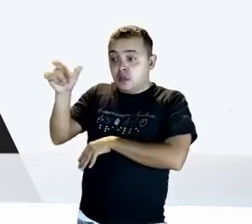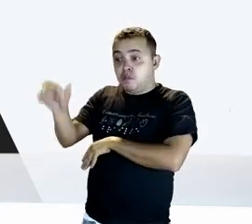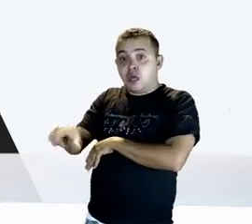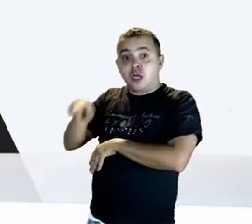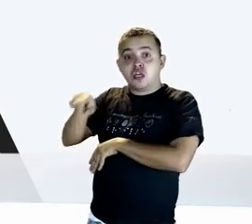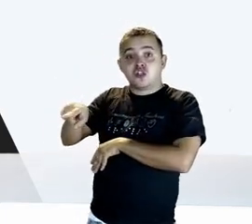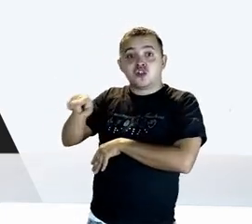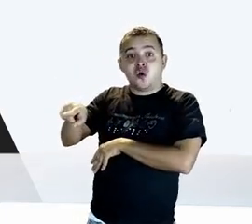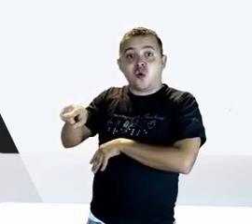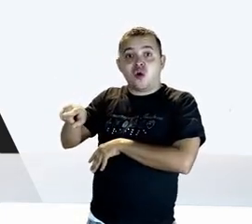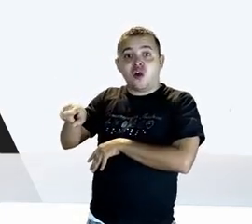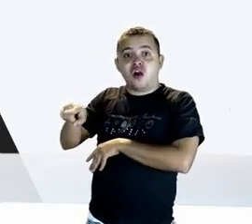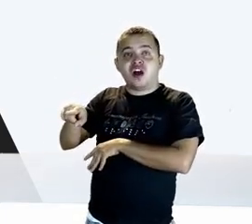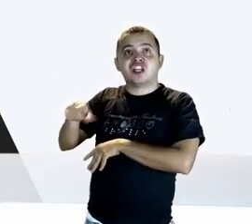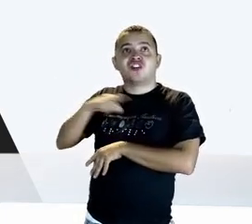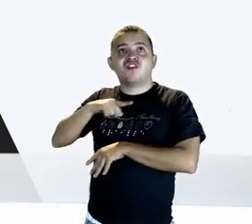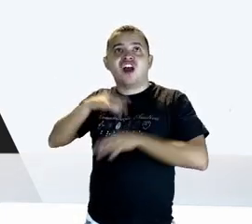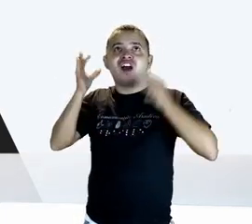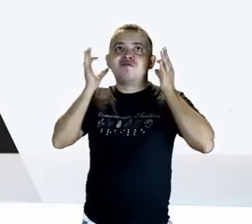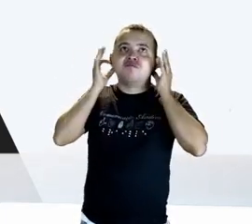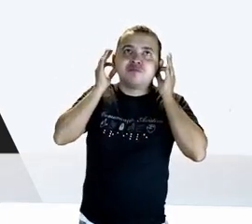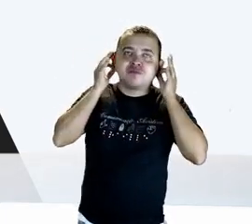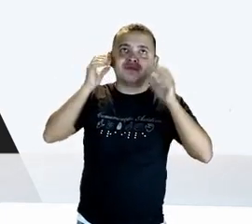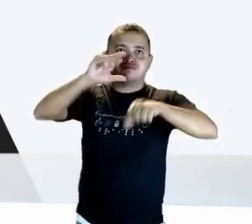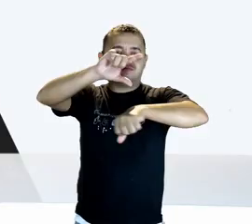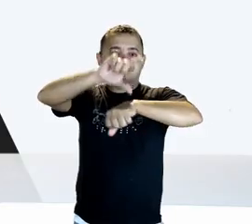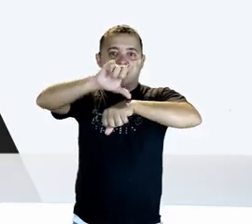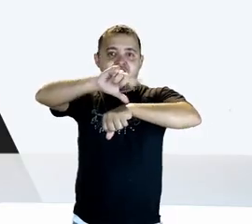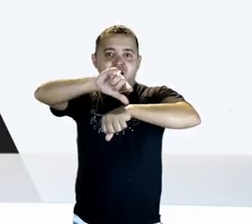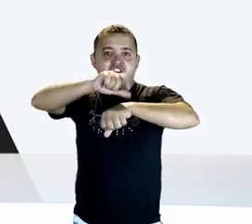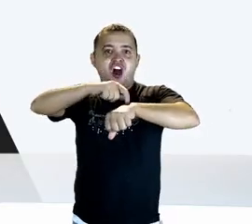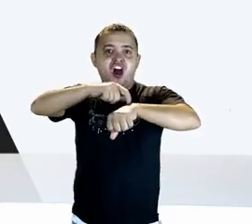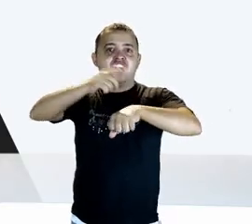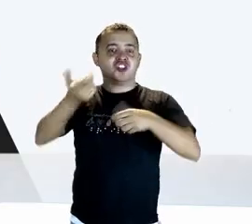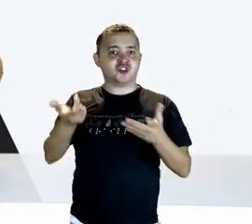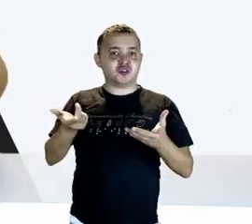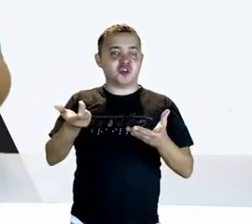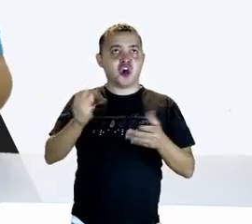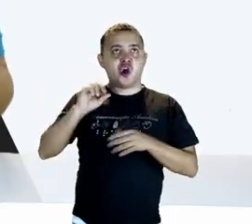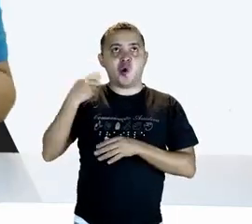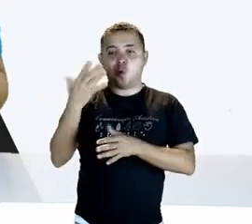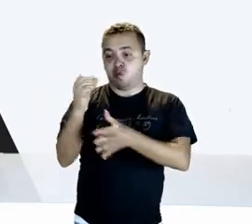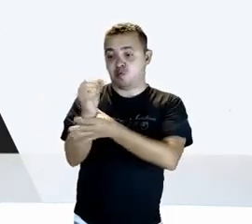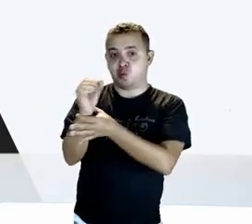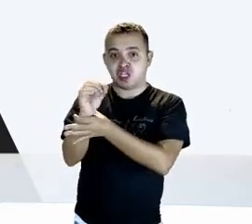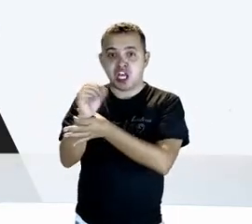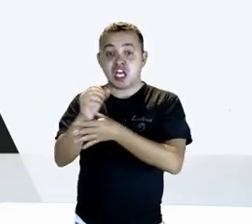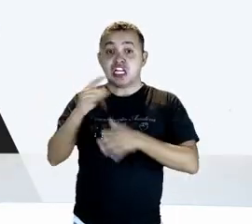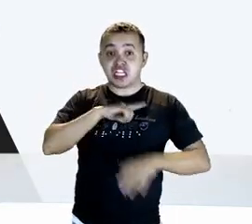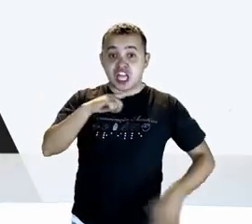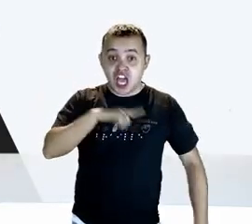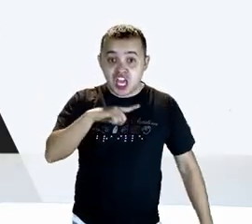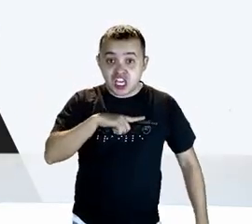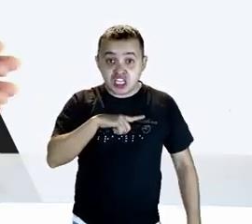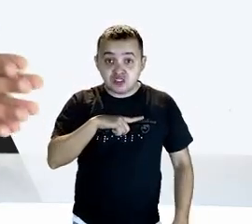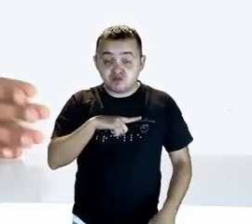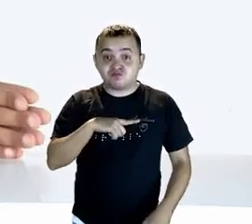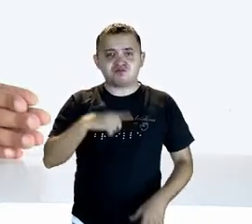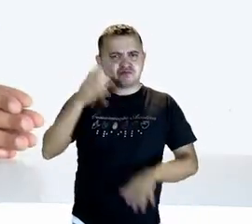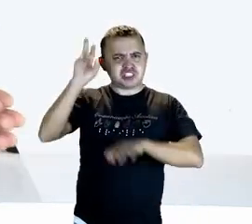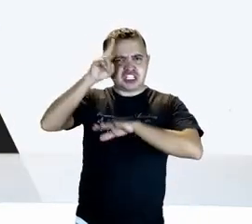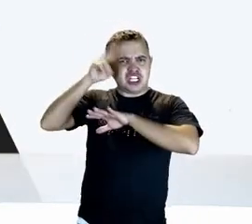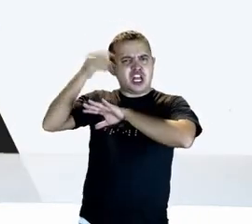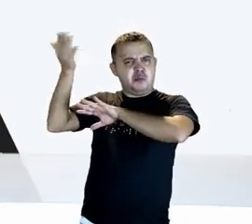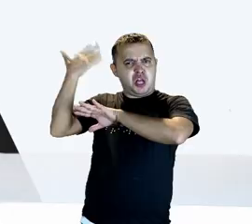paciente esteja com adornos. Então, aqui, ó, relógio, aliança, pulseiras. Abordamos isso já nas